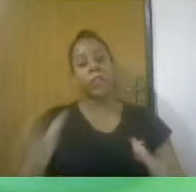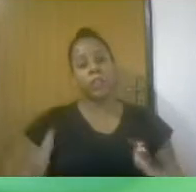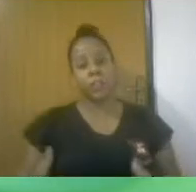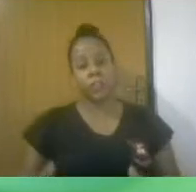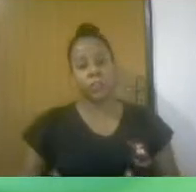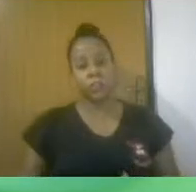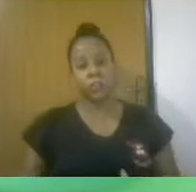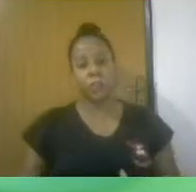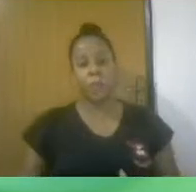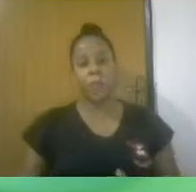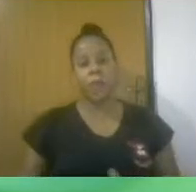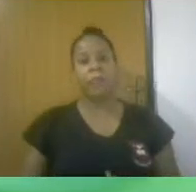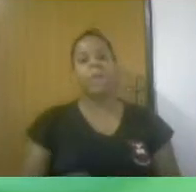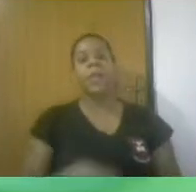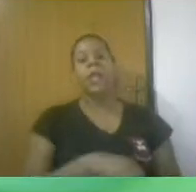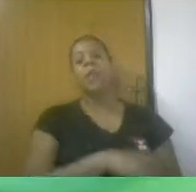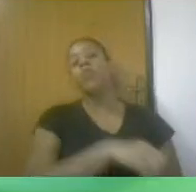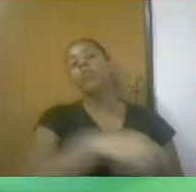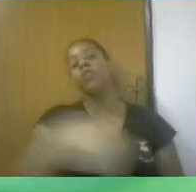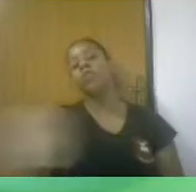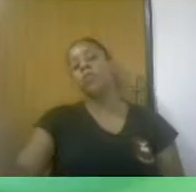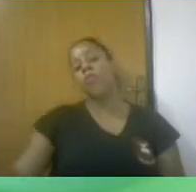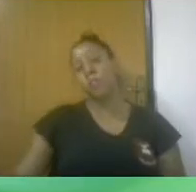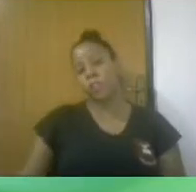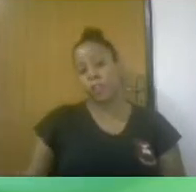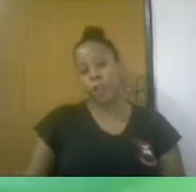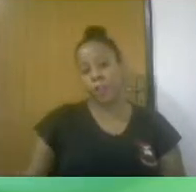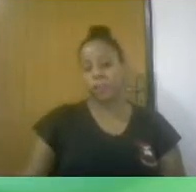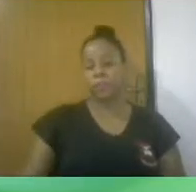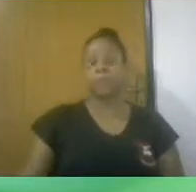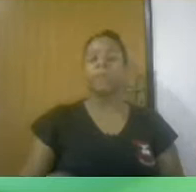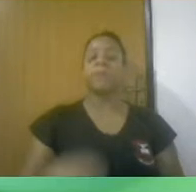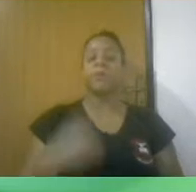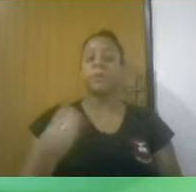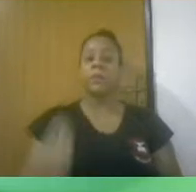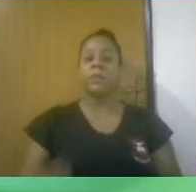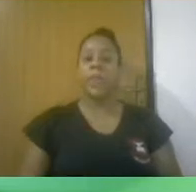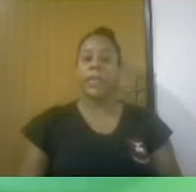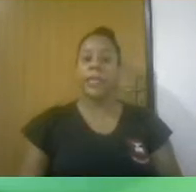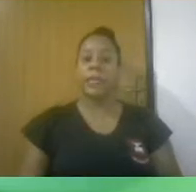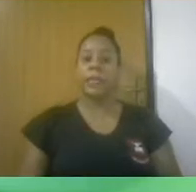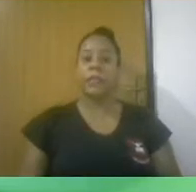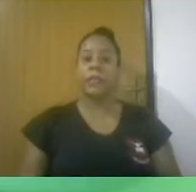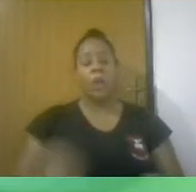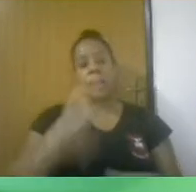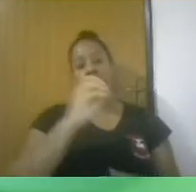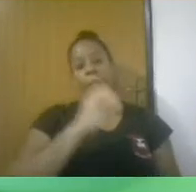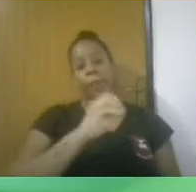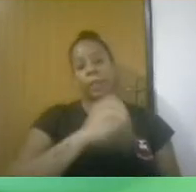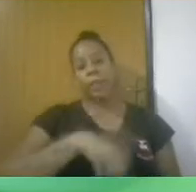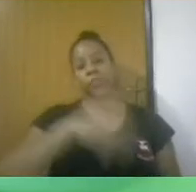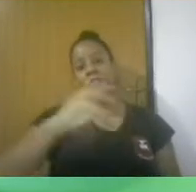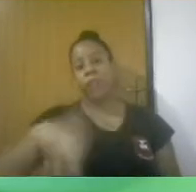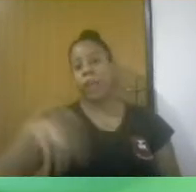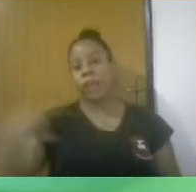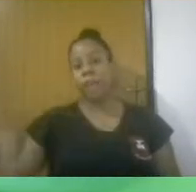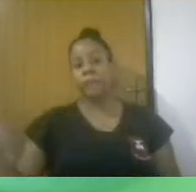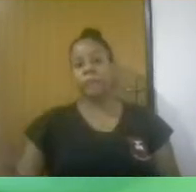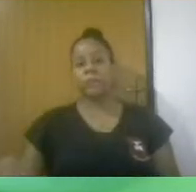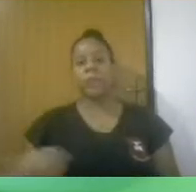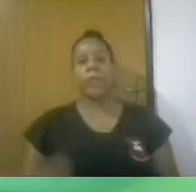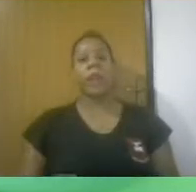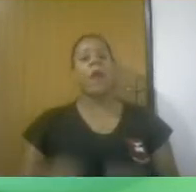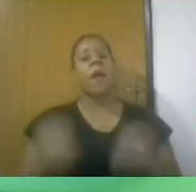terras que ele já tinha descoberto e loteou essas terras. Ele deu um pedaço de